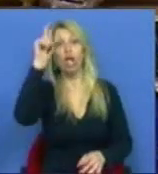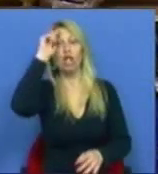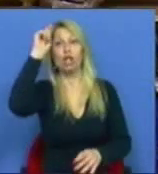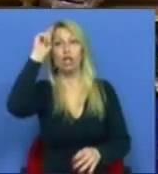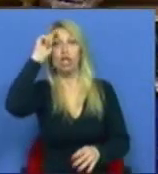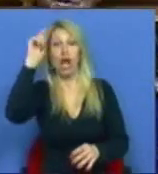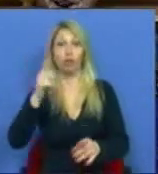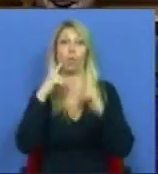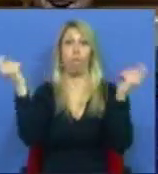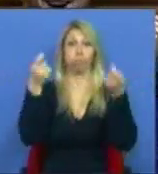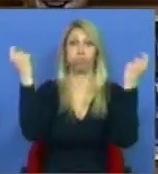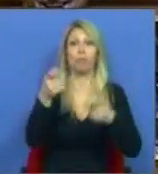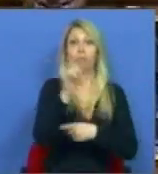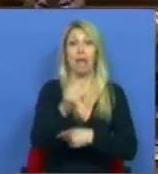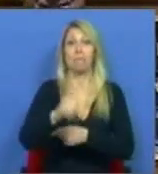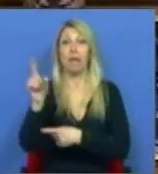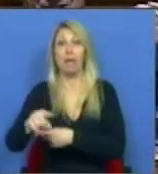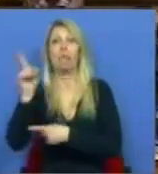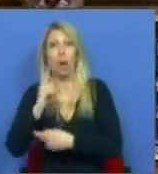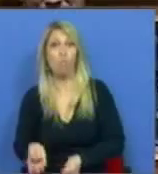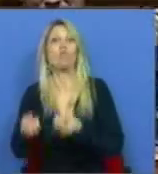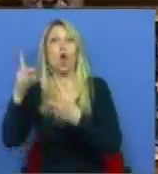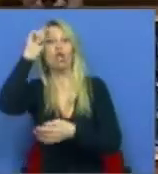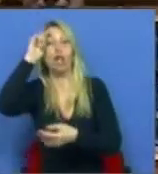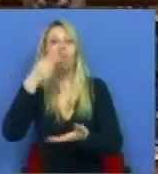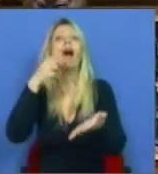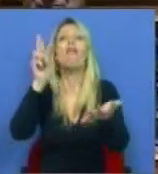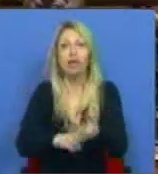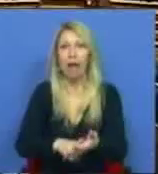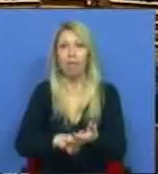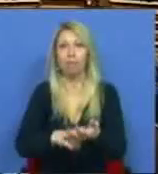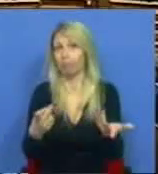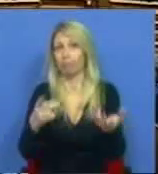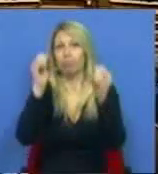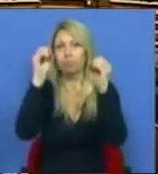tantos anúncios, mas na realidade não temos nenhum.